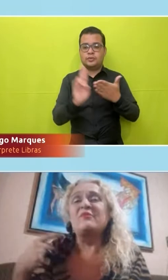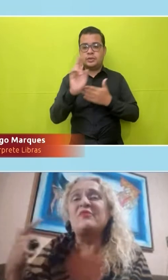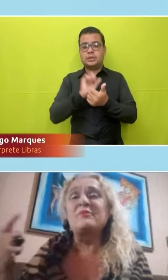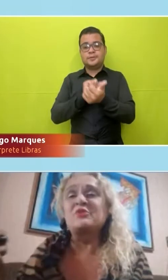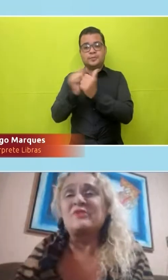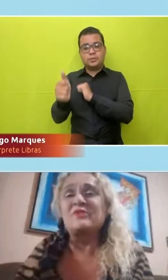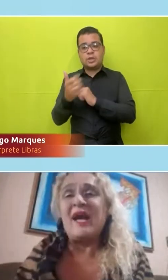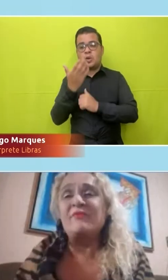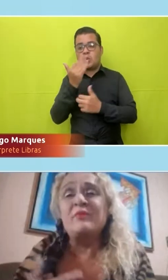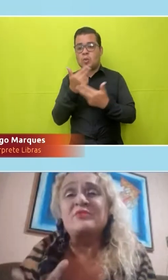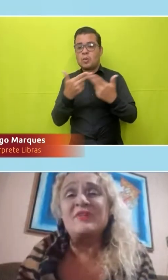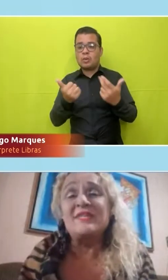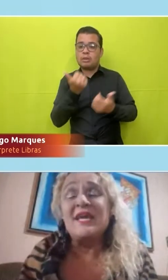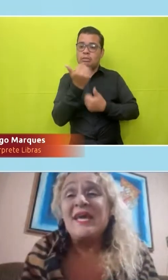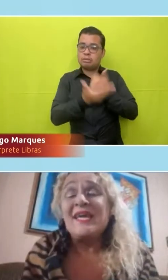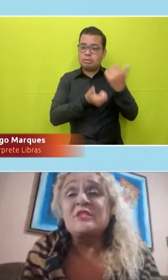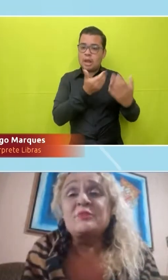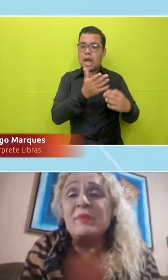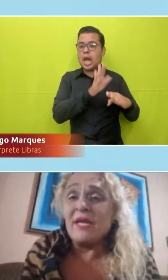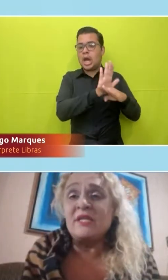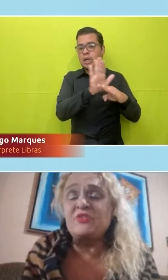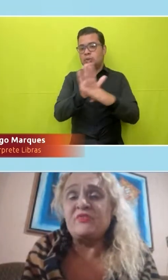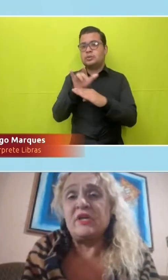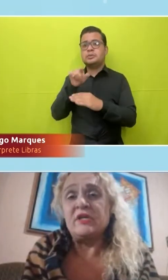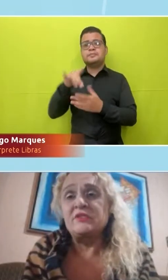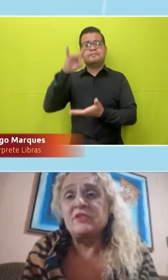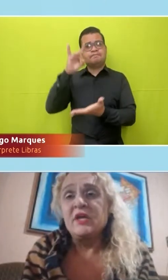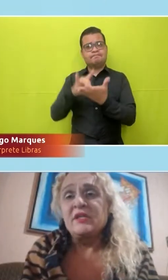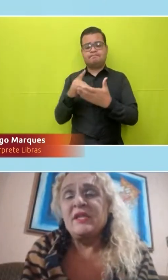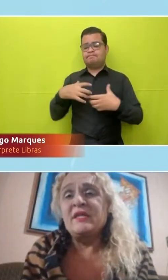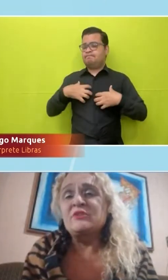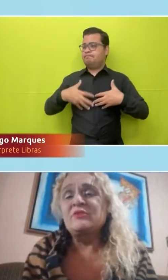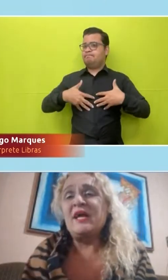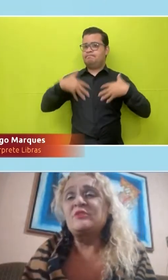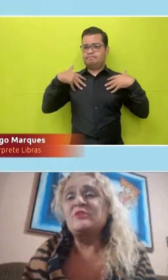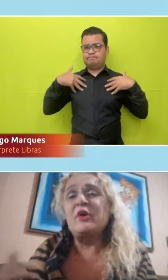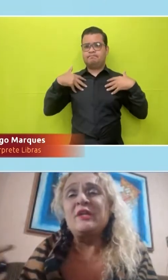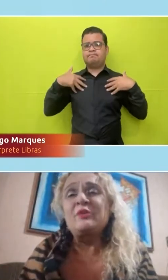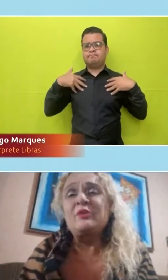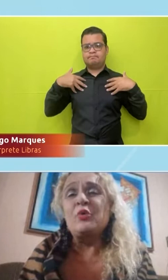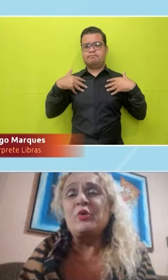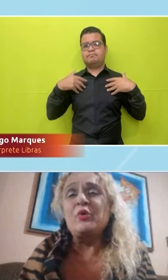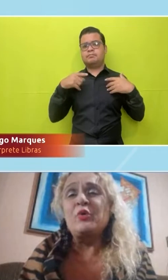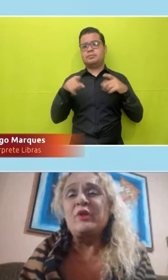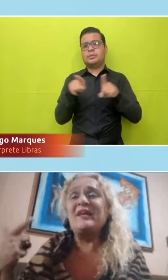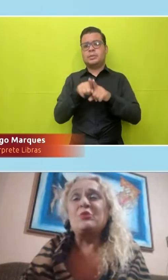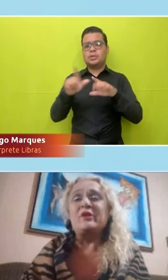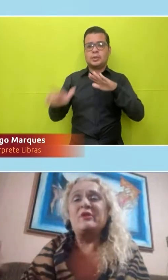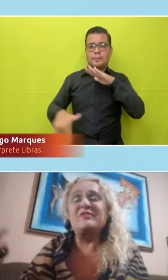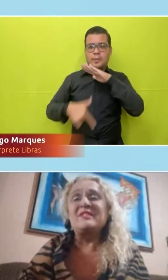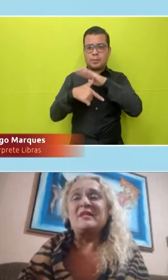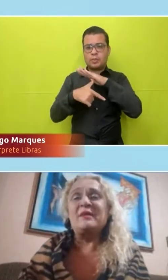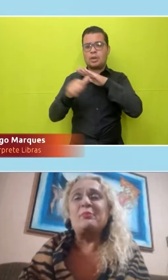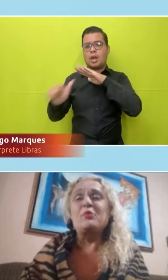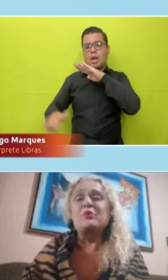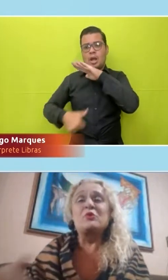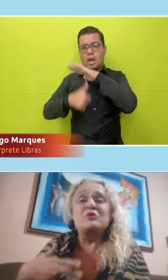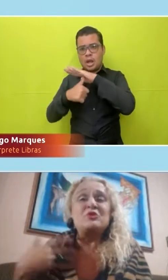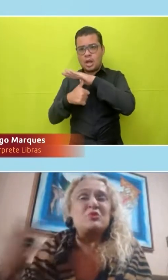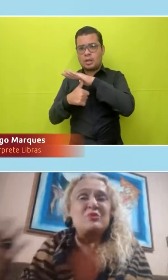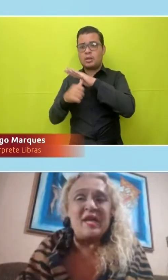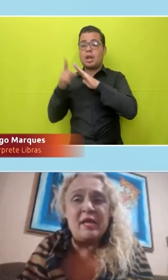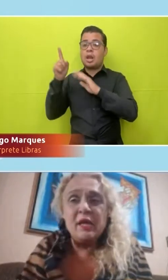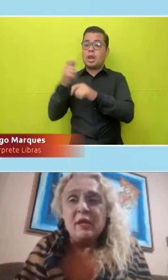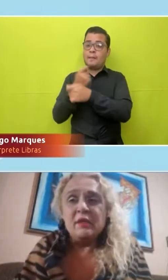falando, vamos ajudar, vamos fazer. Isso, para mim, é gratificante. Né? Escutar de pró-reitora e da reitora da Universidade da PUC, onde